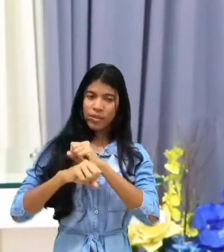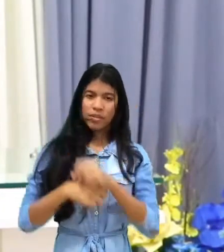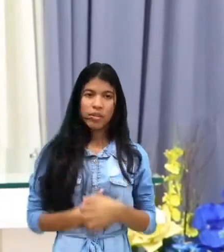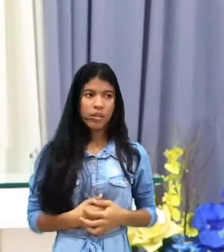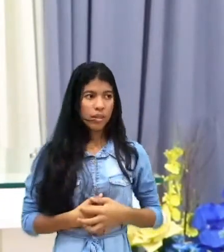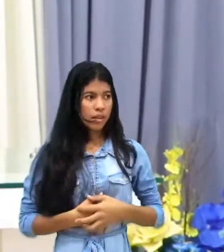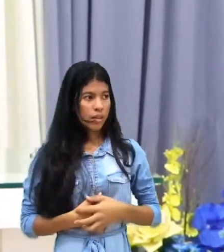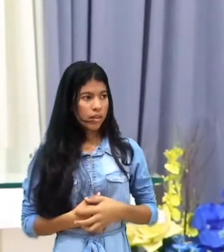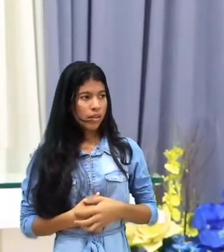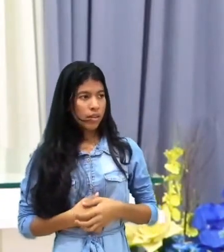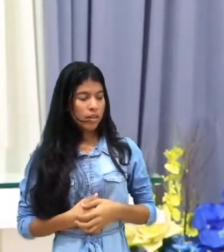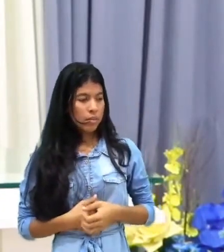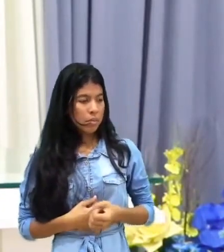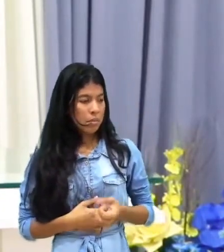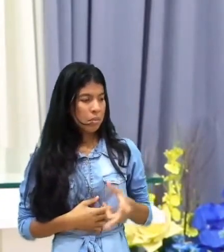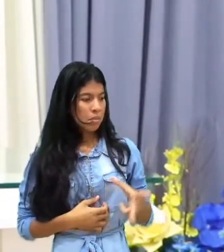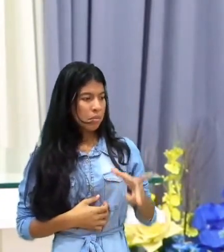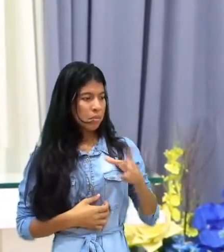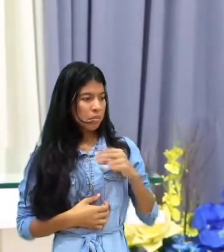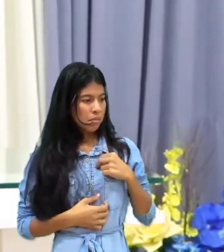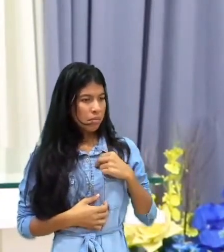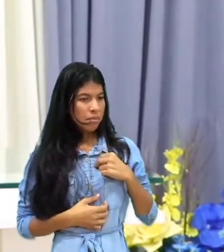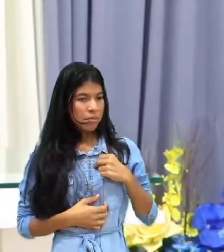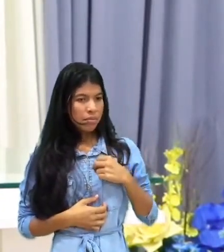Deus, e agora?